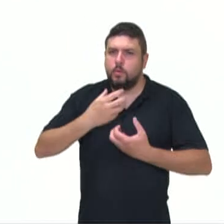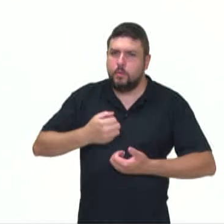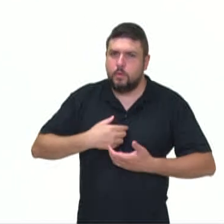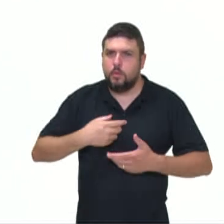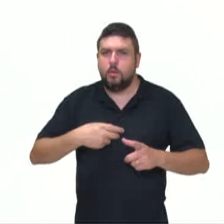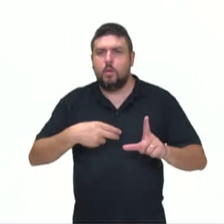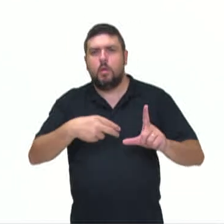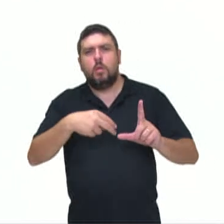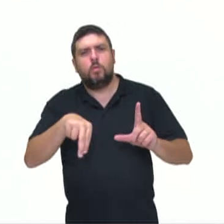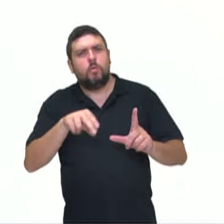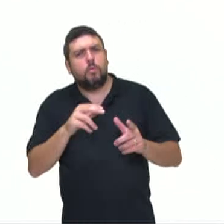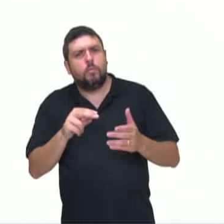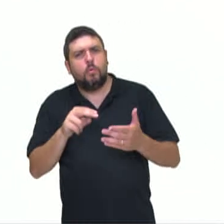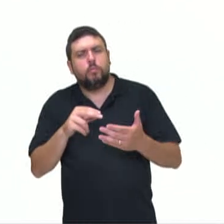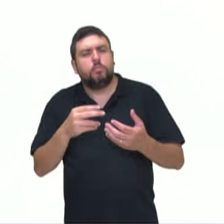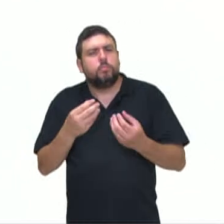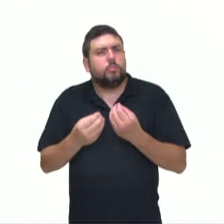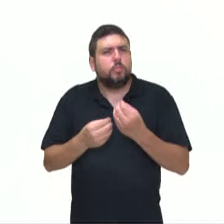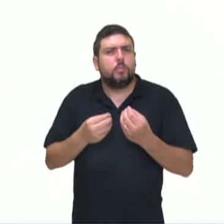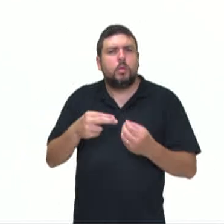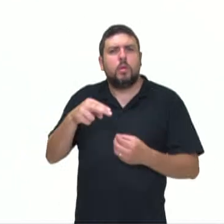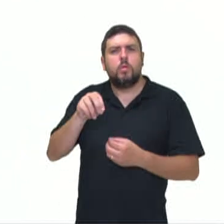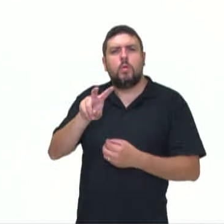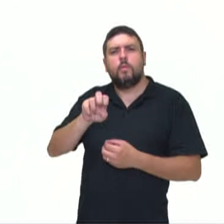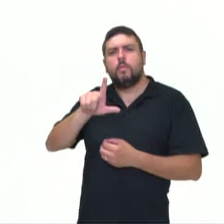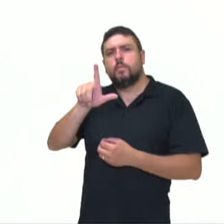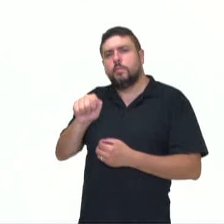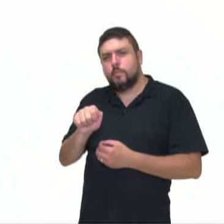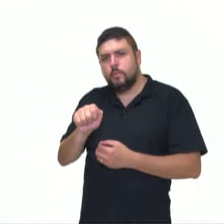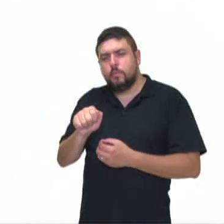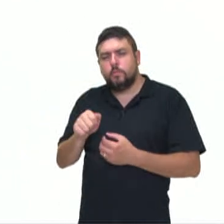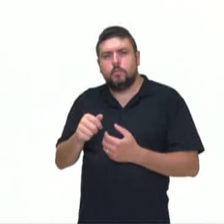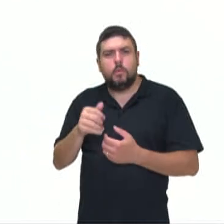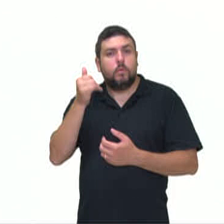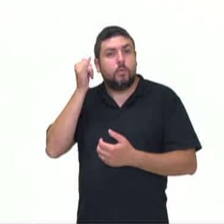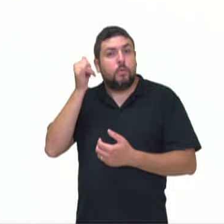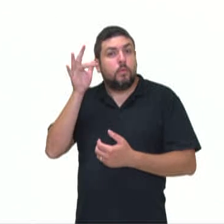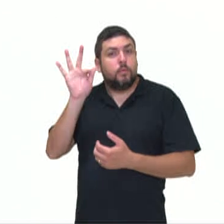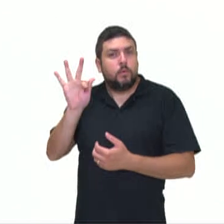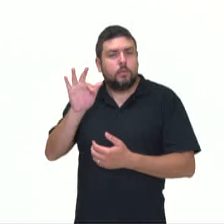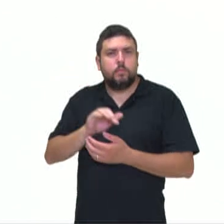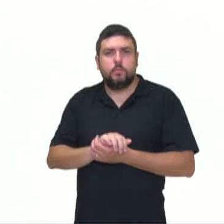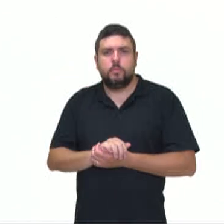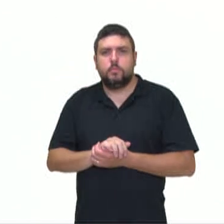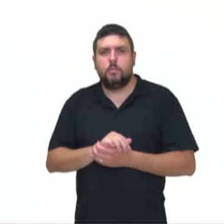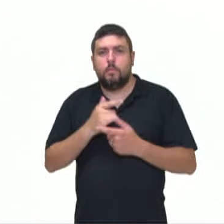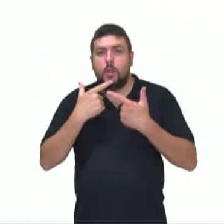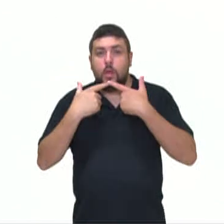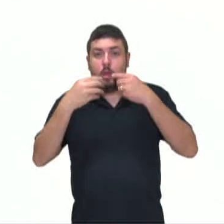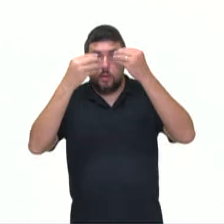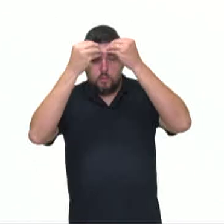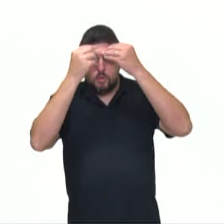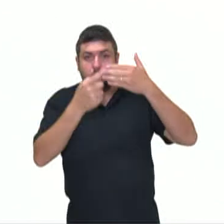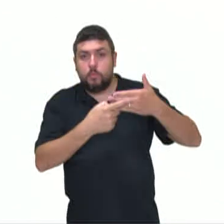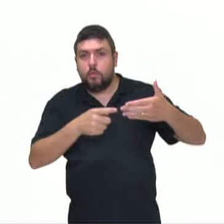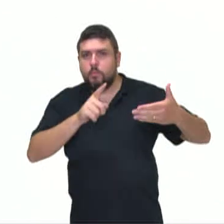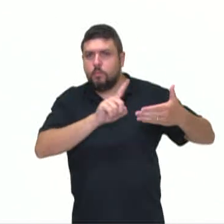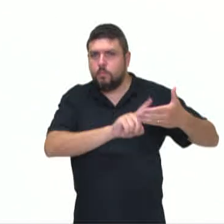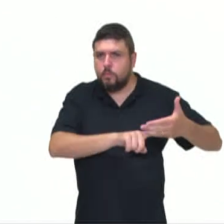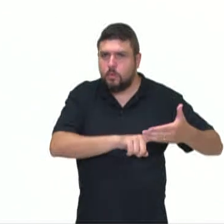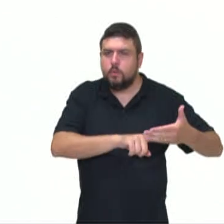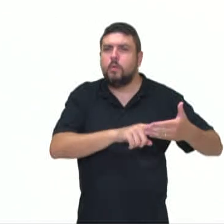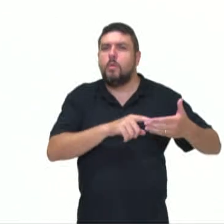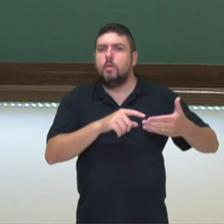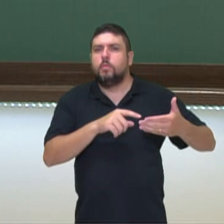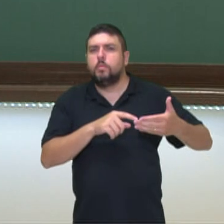teatro, fábula. Quais são as características quanto à linguagem? linguagem metafórica, figurada,